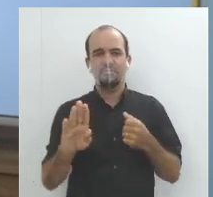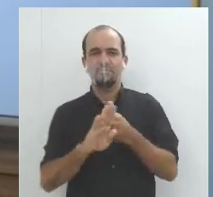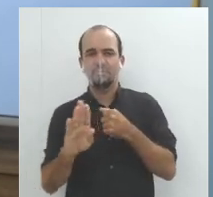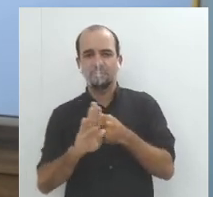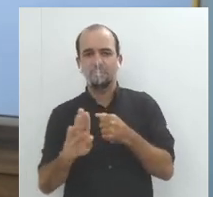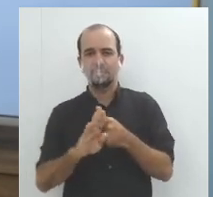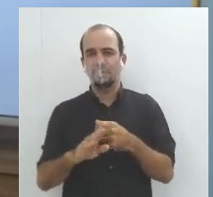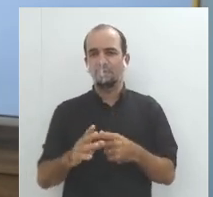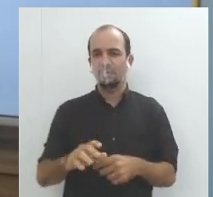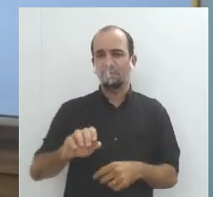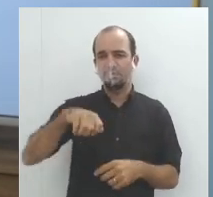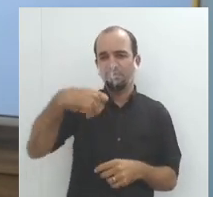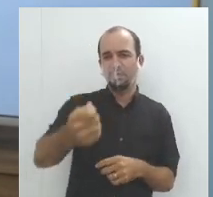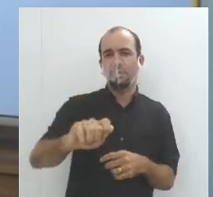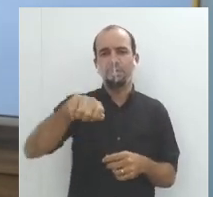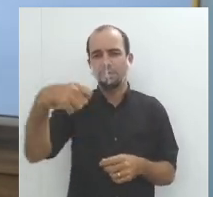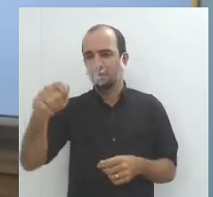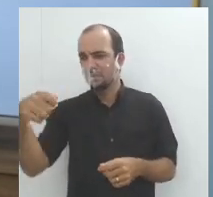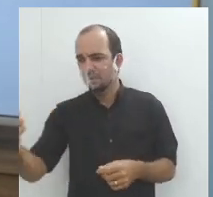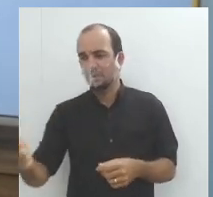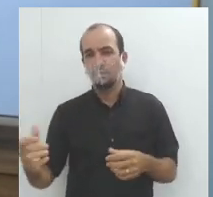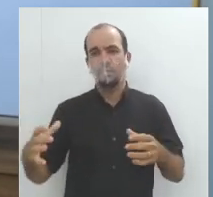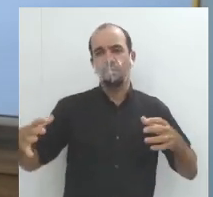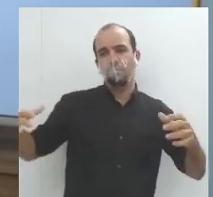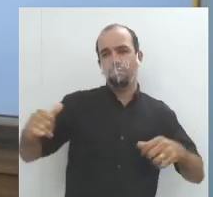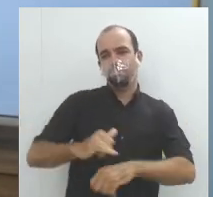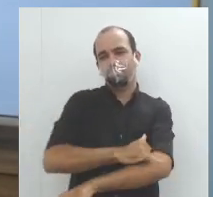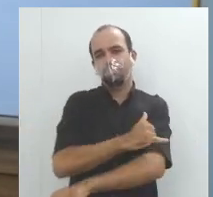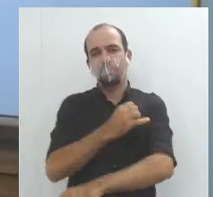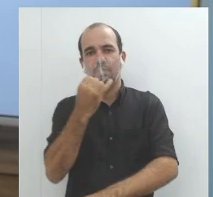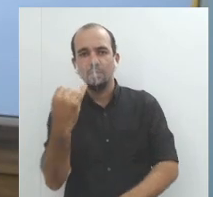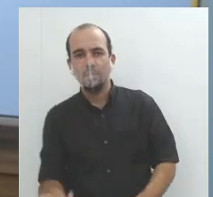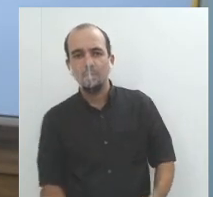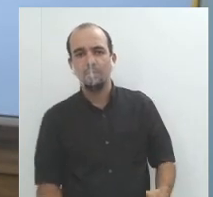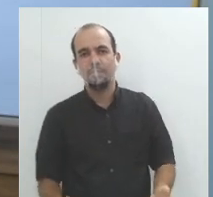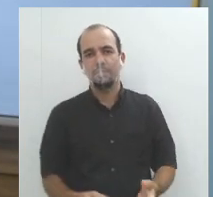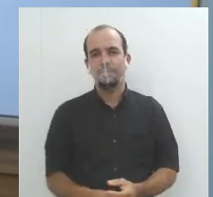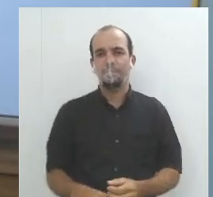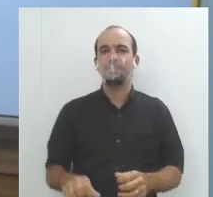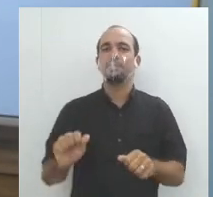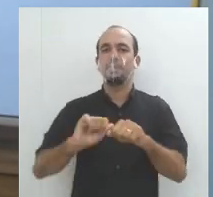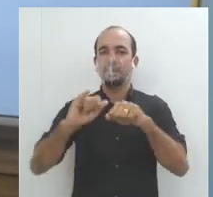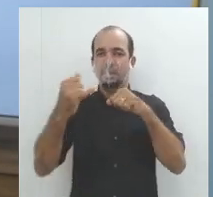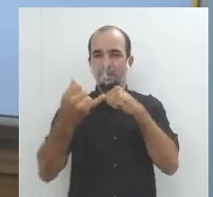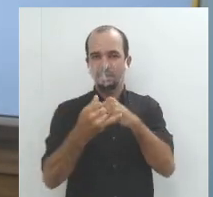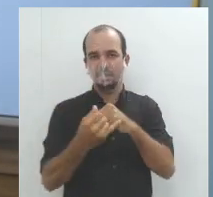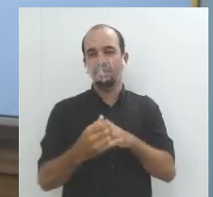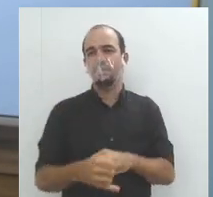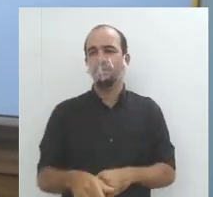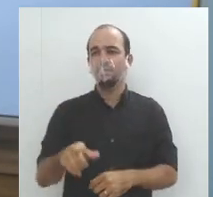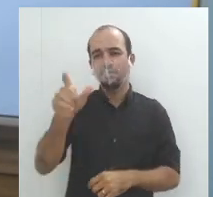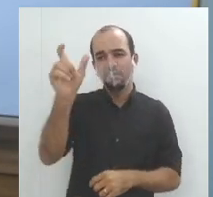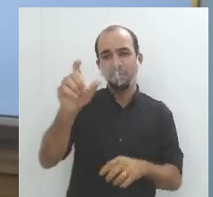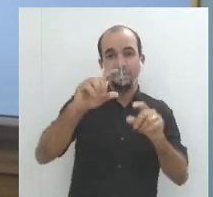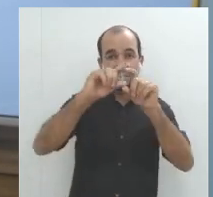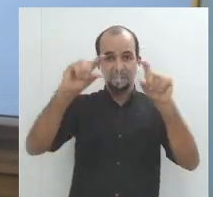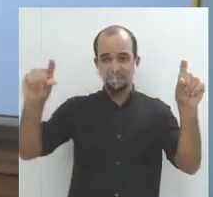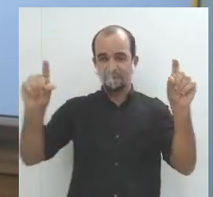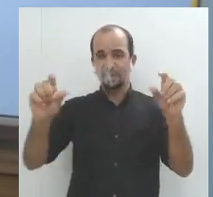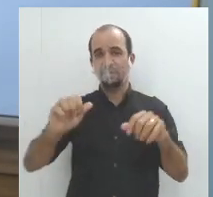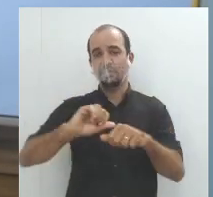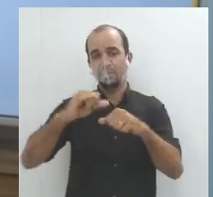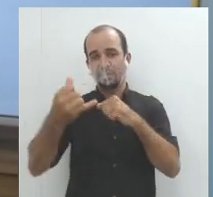certo? Então, nós temos aqui o adjetivo bonita. E o que é que eu tenho nessa